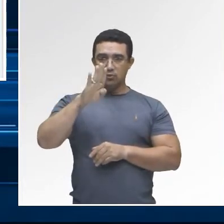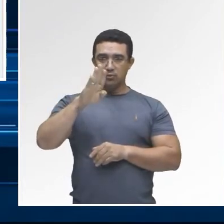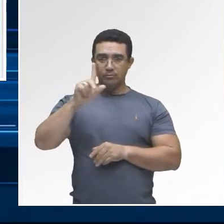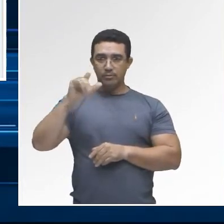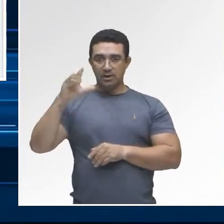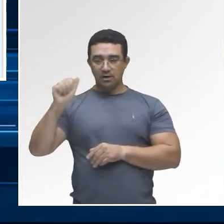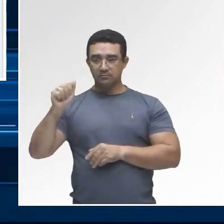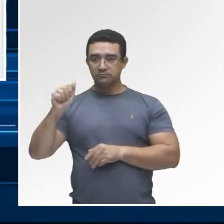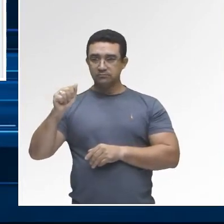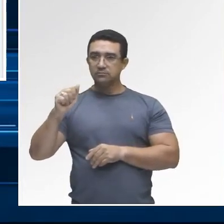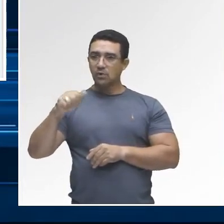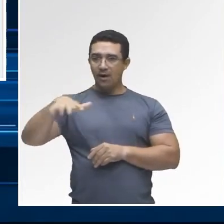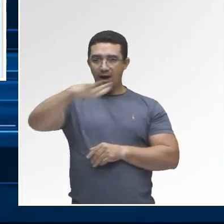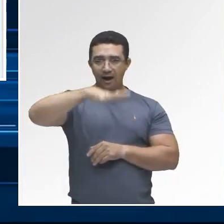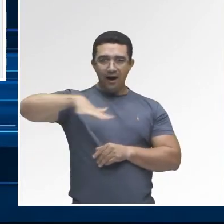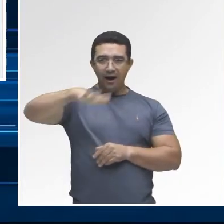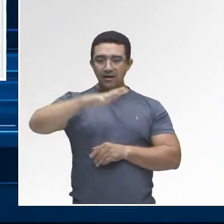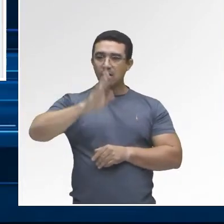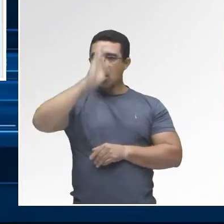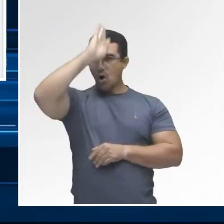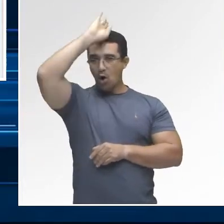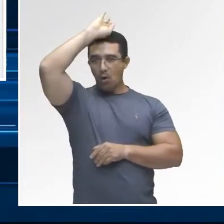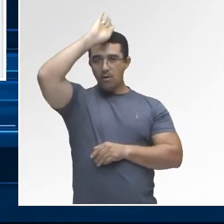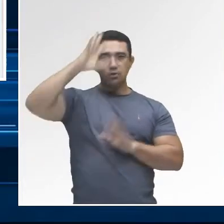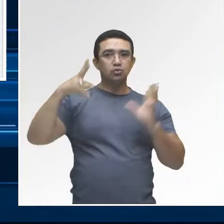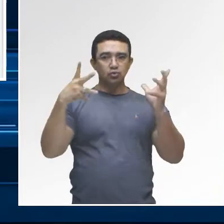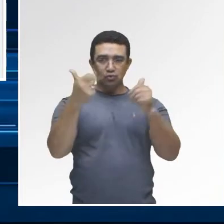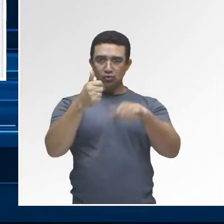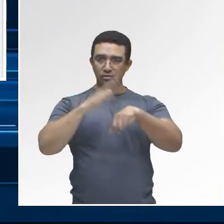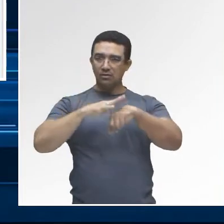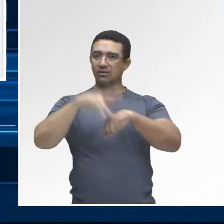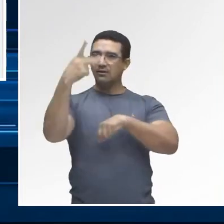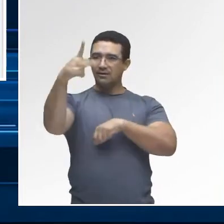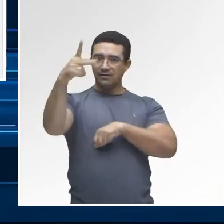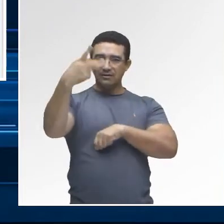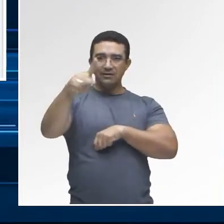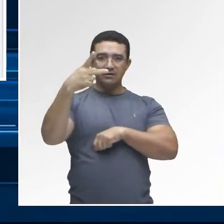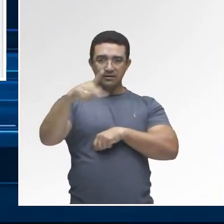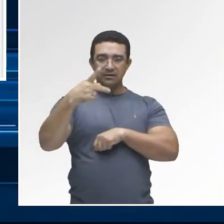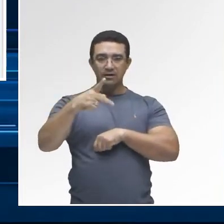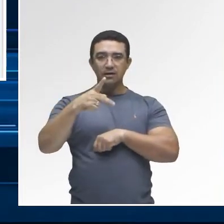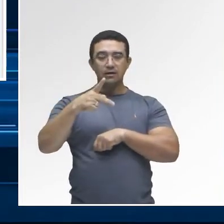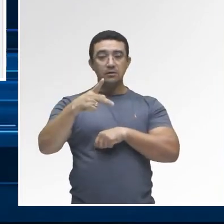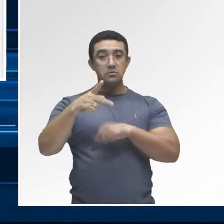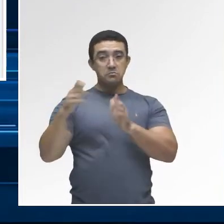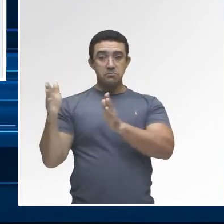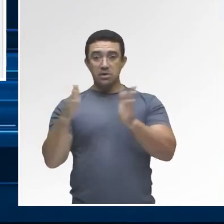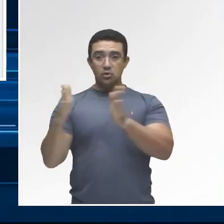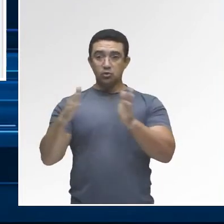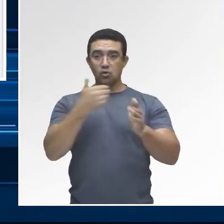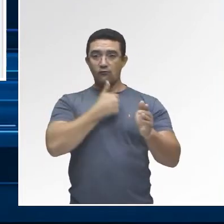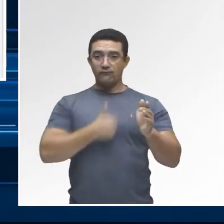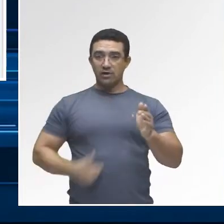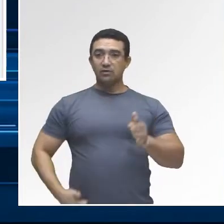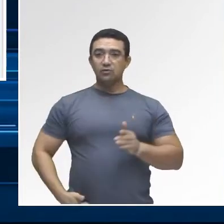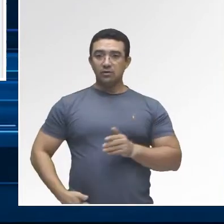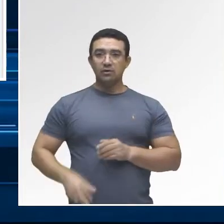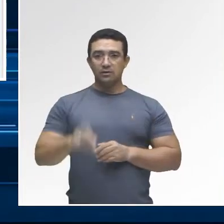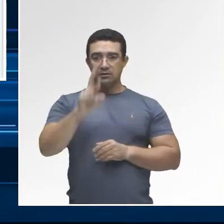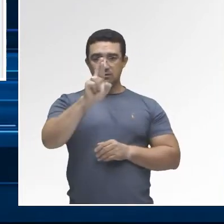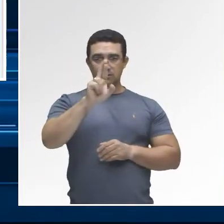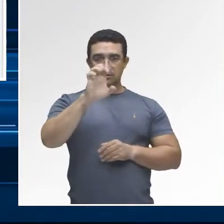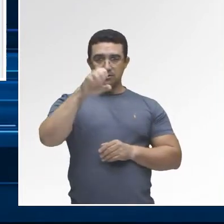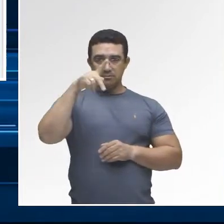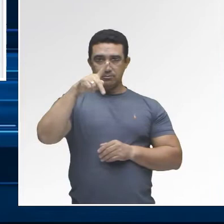ele cresceu. Olha, tudo isso aqui é expansão ocorrida durante a República. Como é que